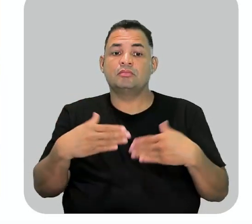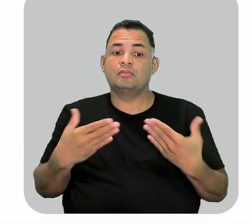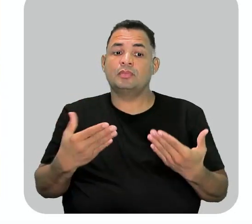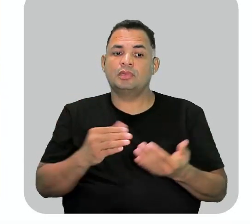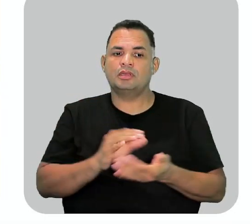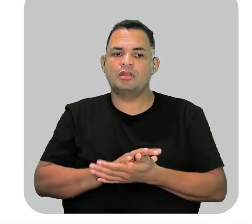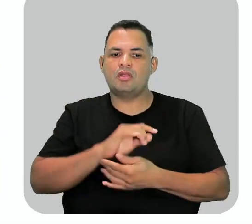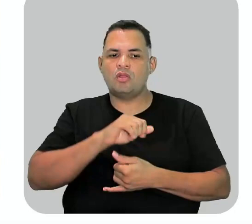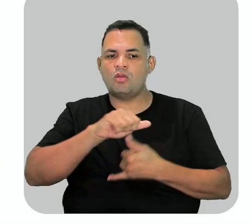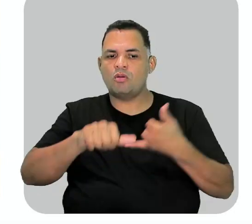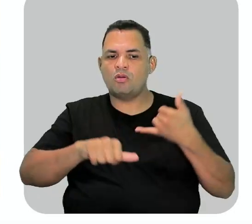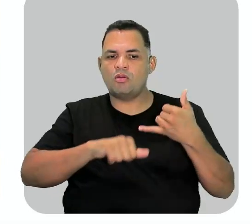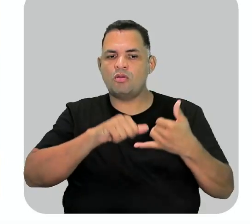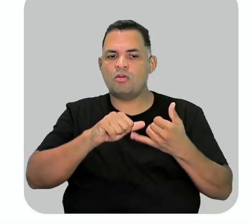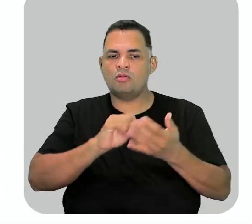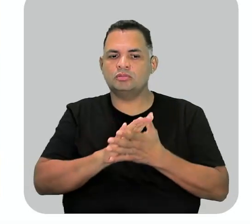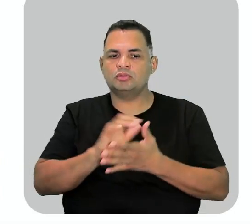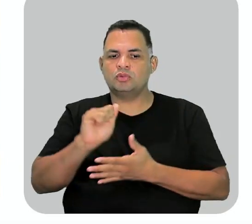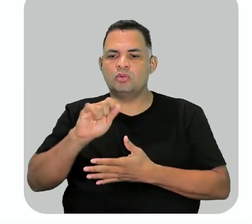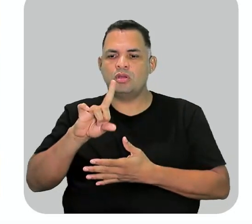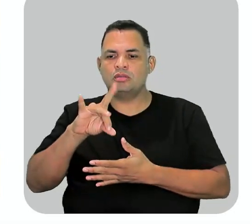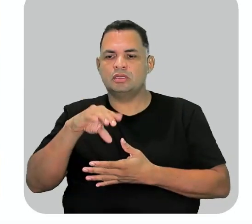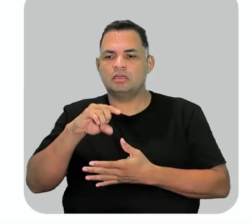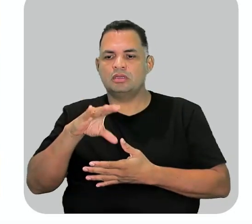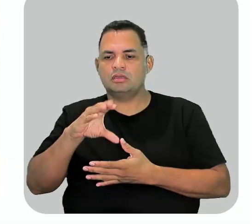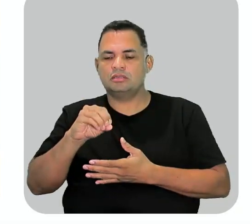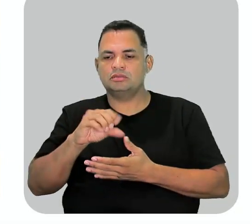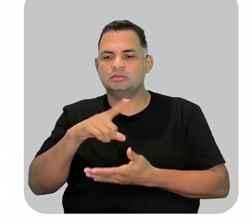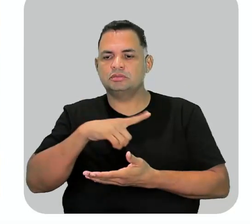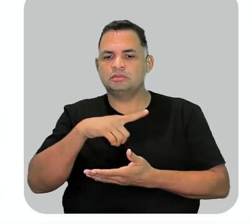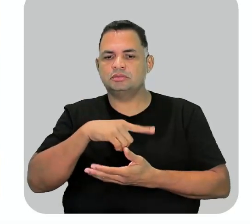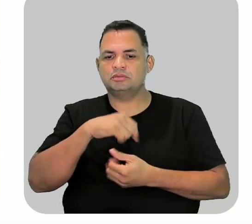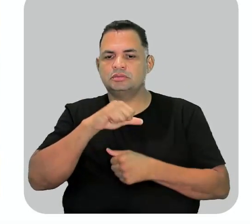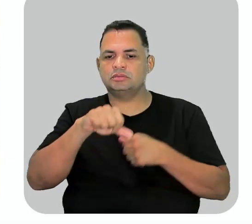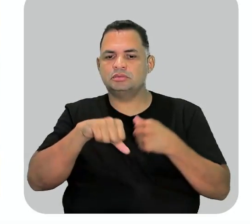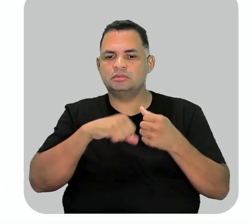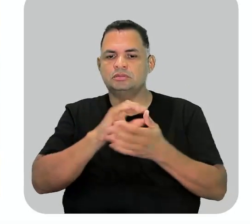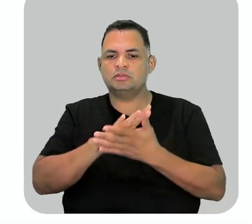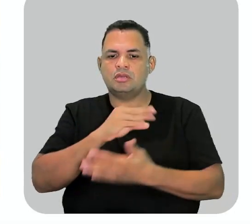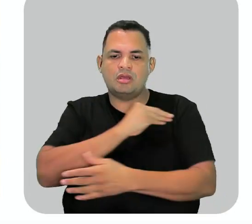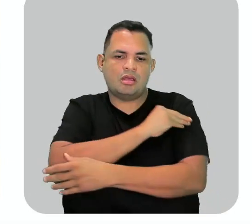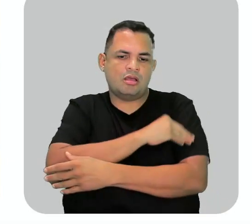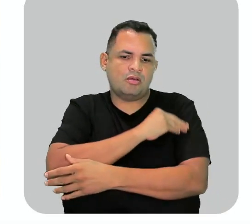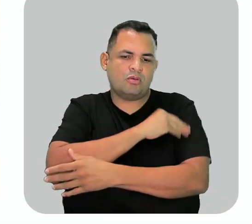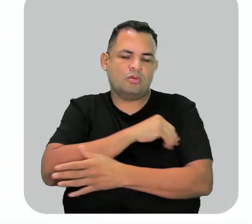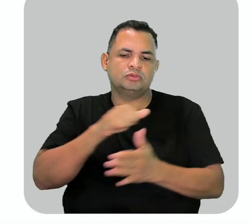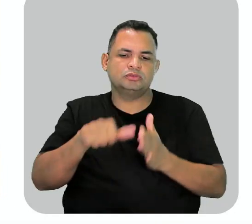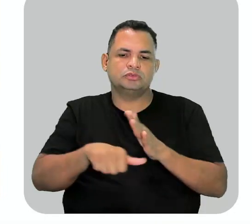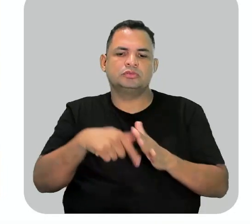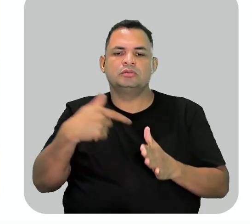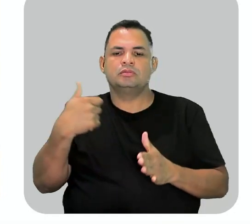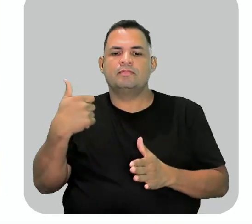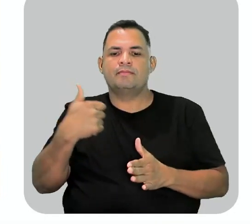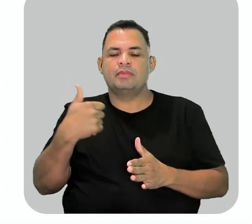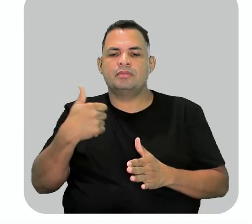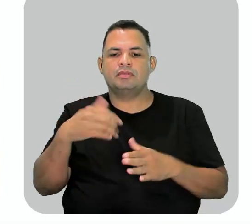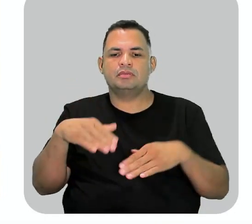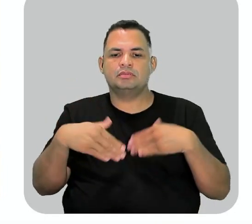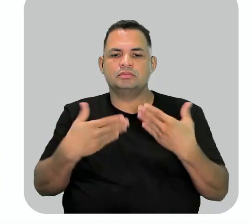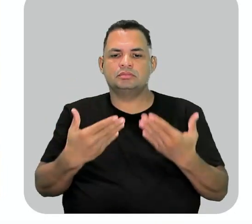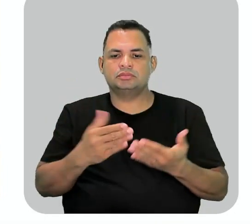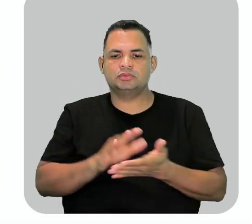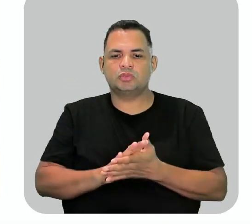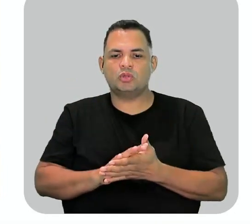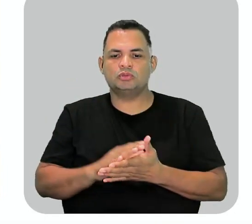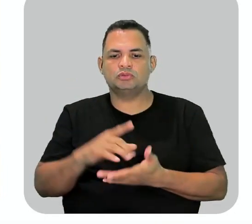enquanto nas reações com os aldeídos, nós temos a formação de álcools primário na interação